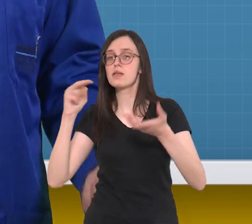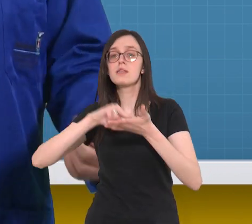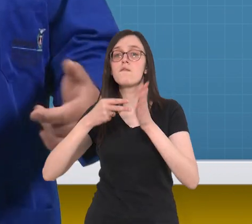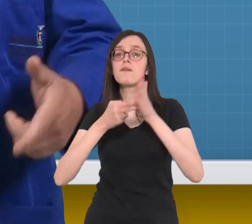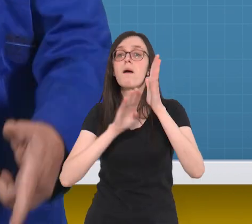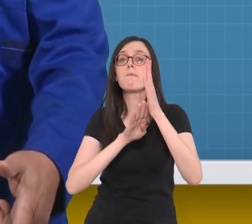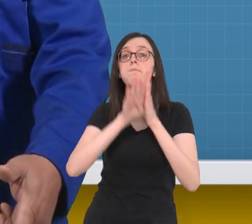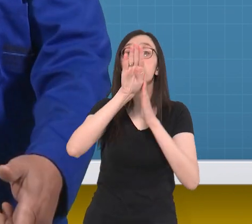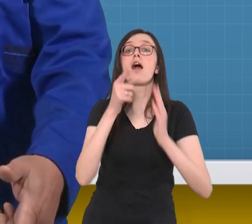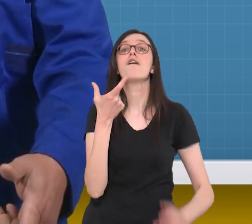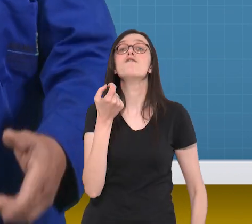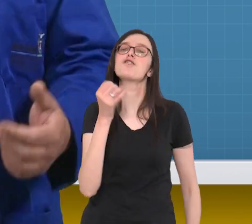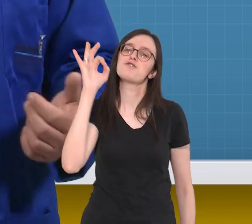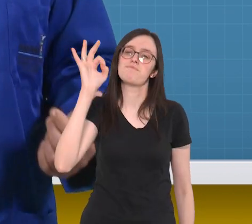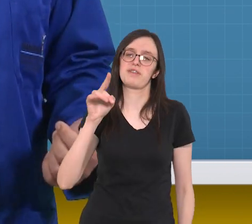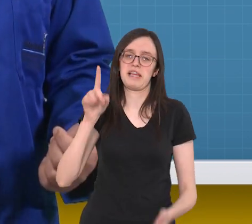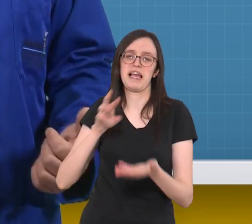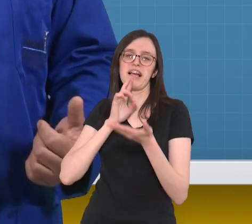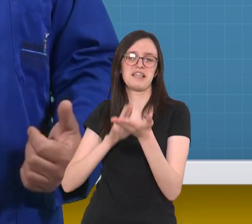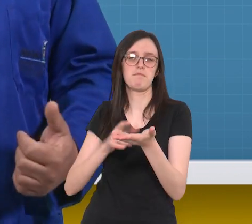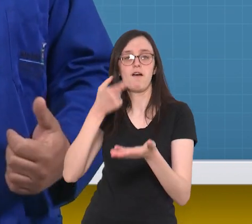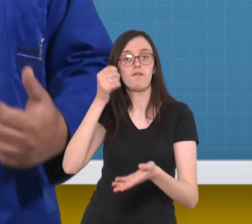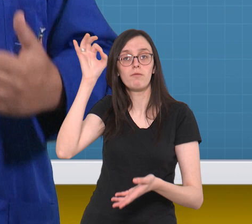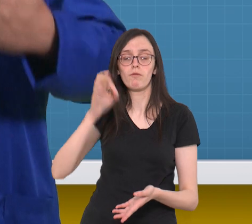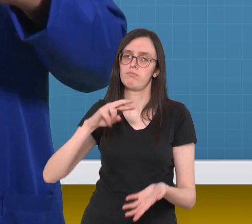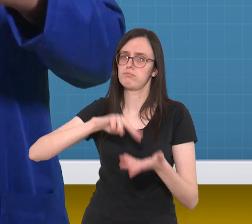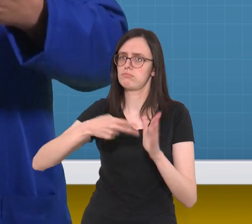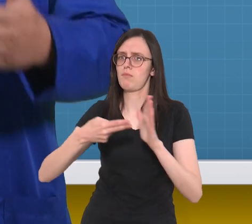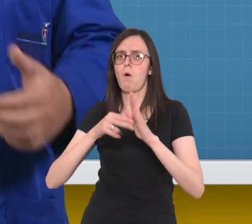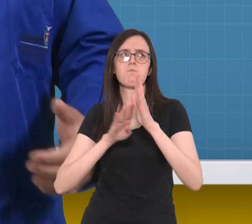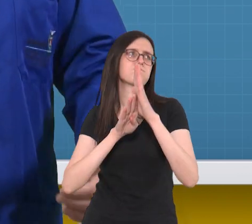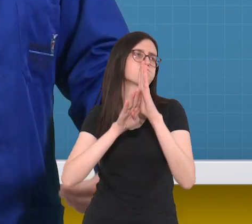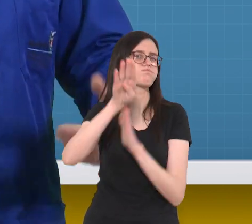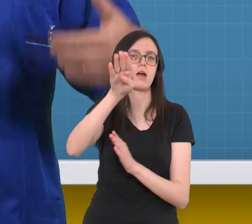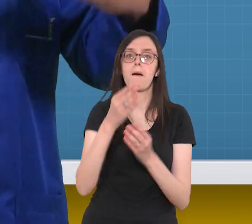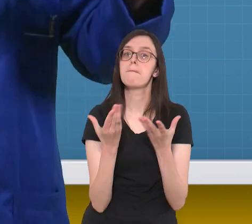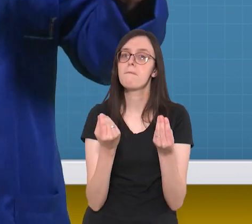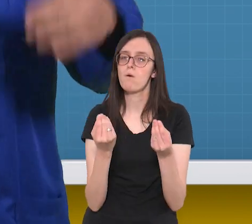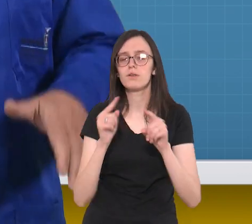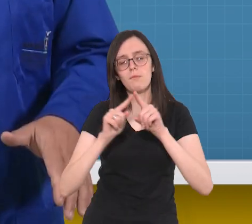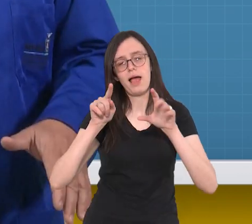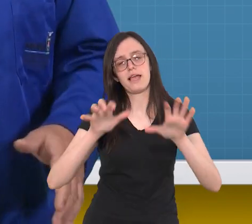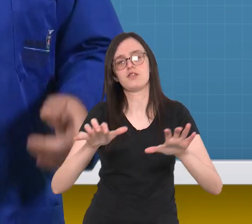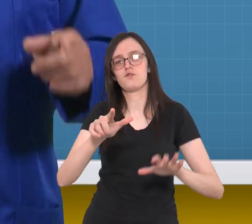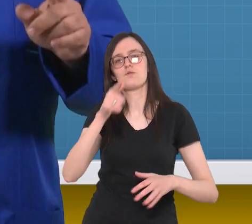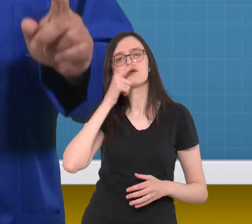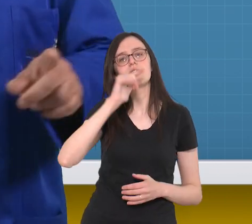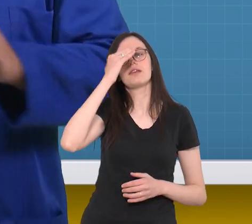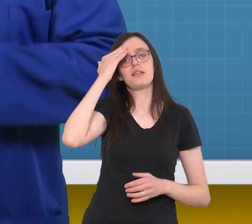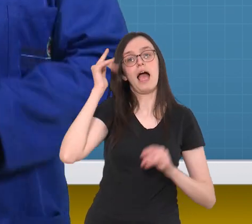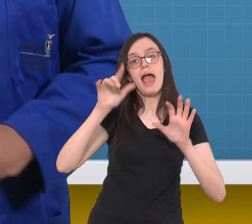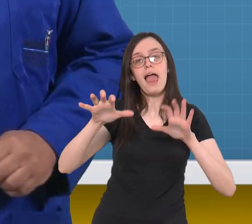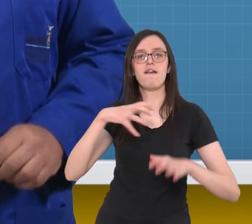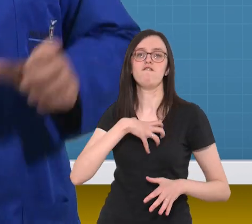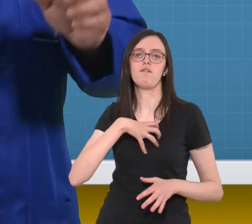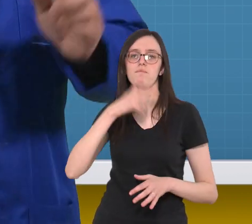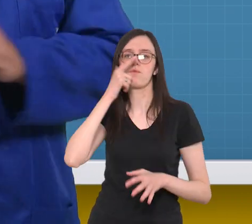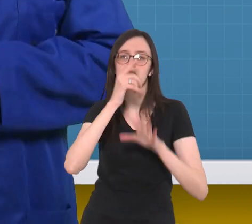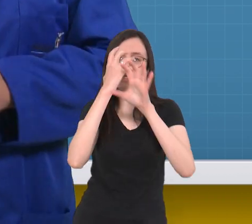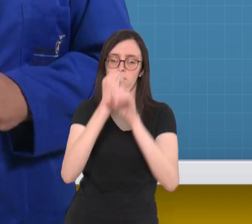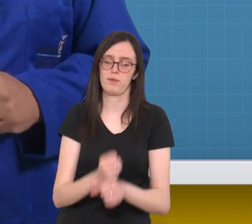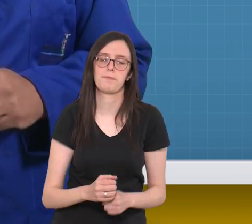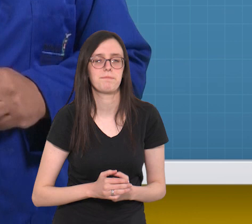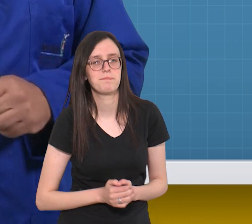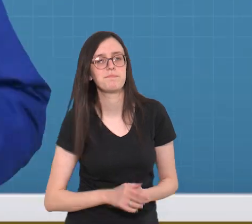de ontem para hoje. Isso significa um enorme salto. Mas é essa variação, é